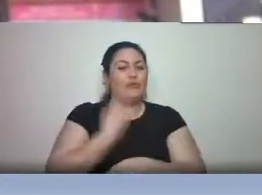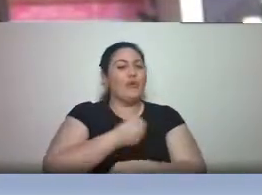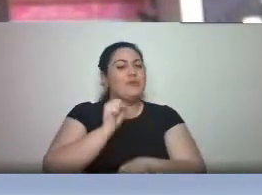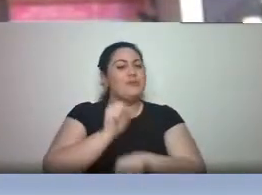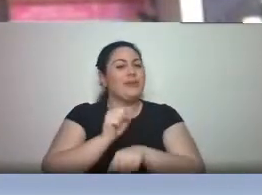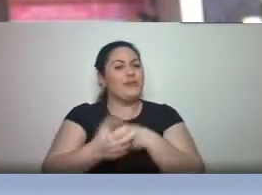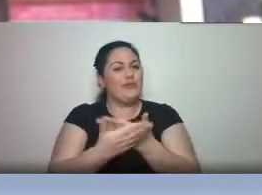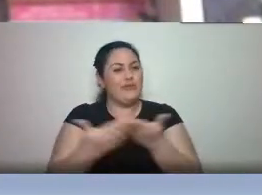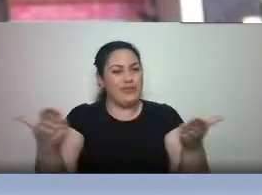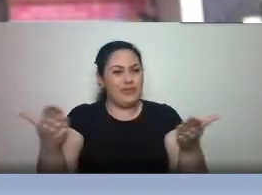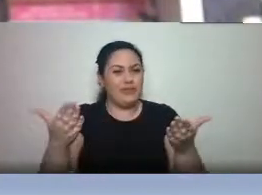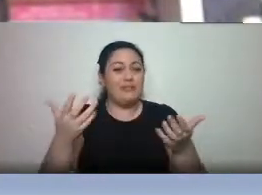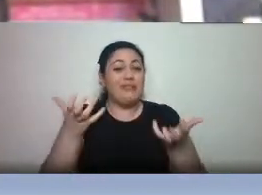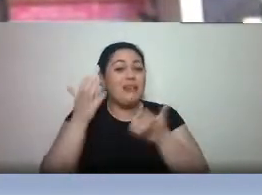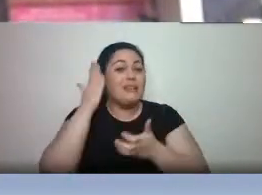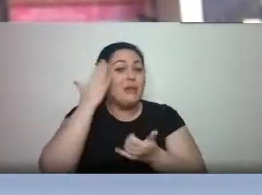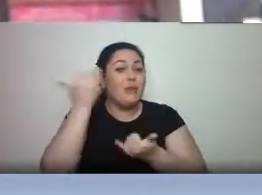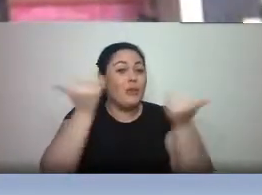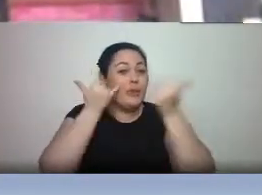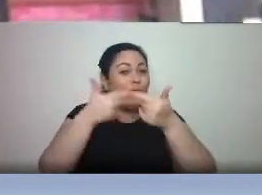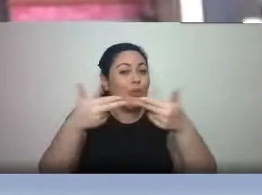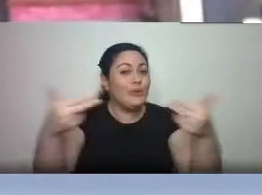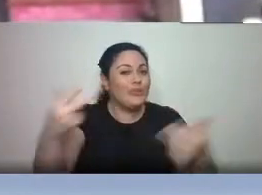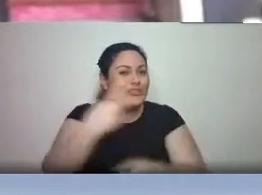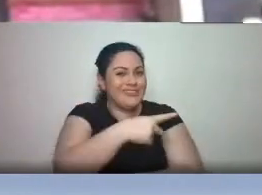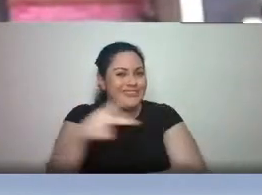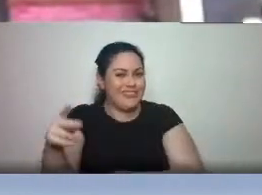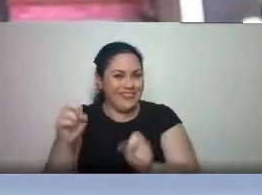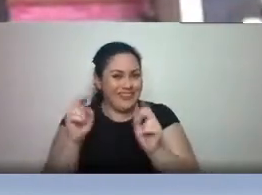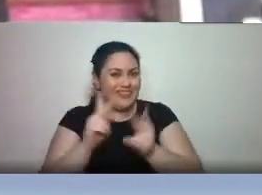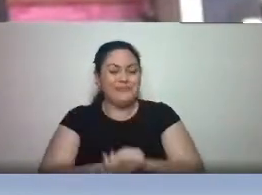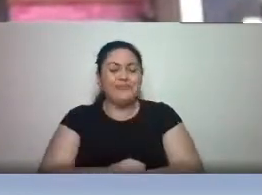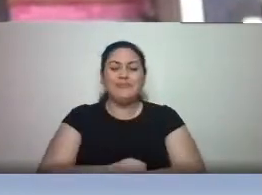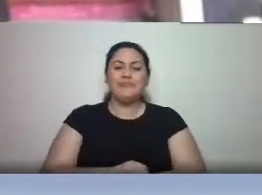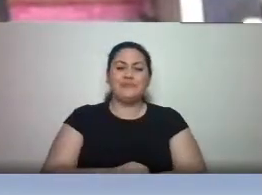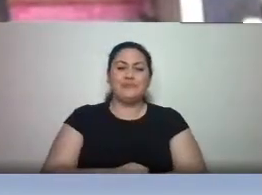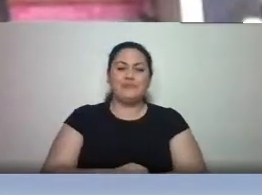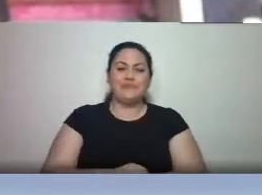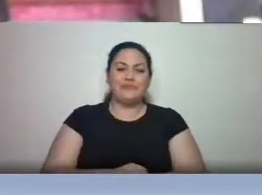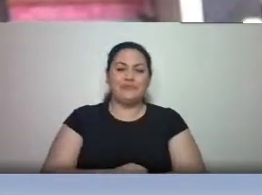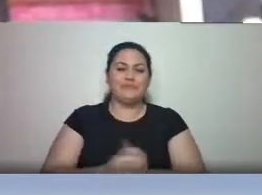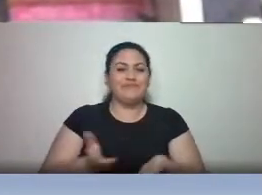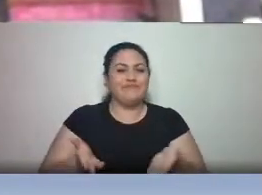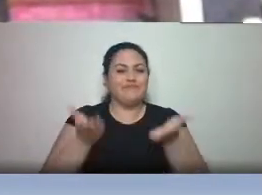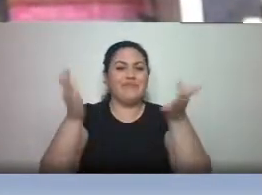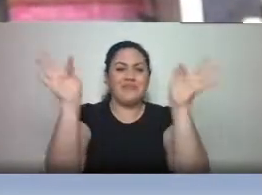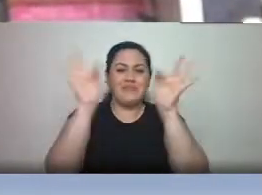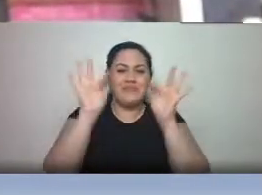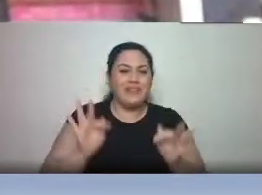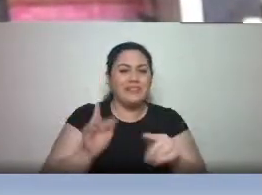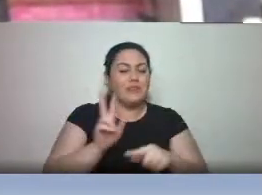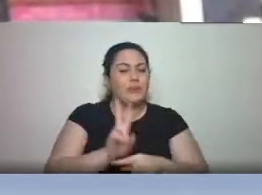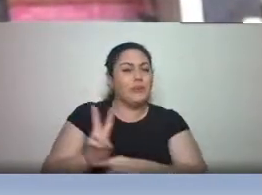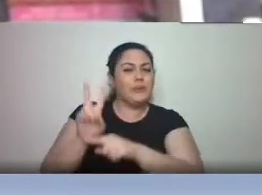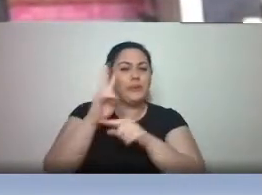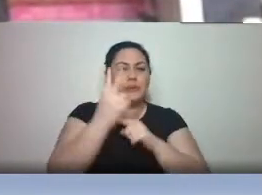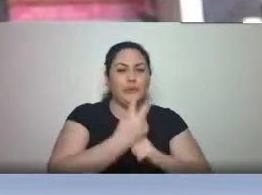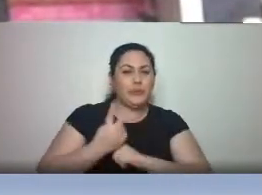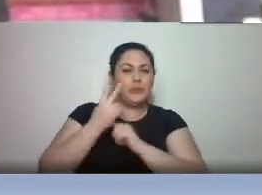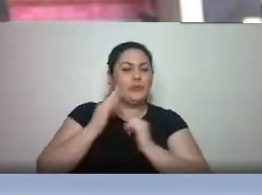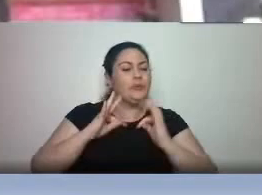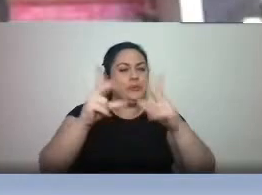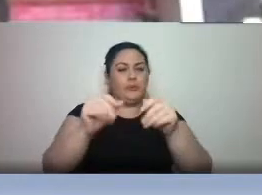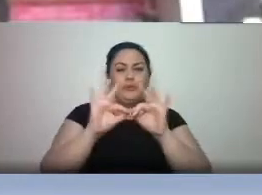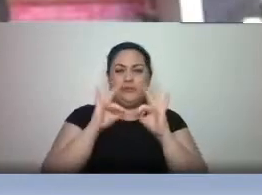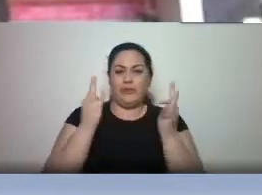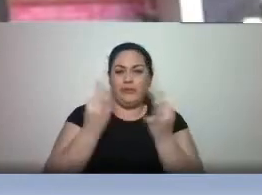e a gente vai querer saber notícias. Então, sejam muito felizes, se cuidem, todas as famílias,